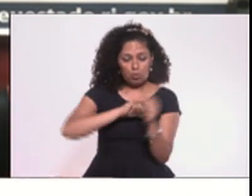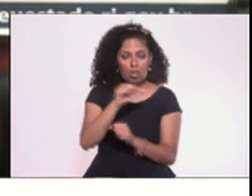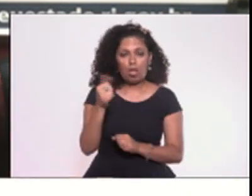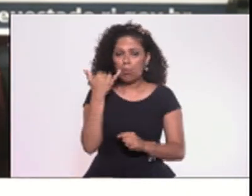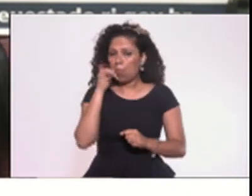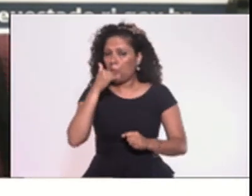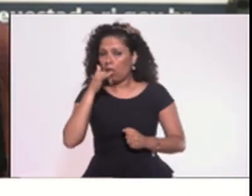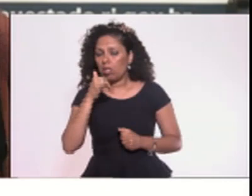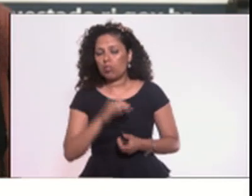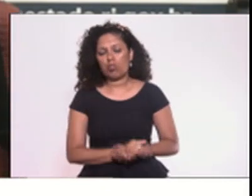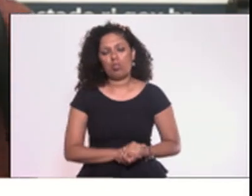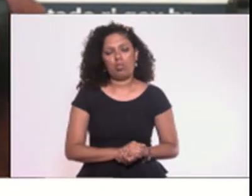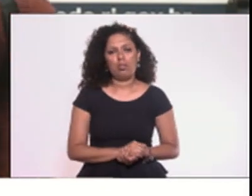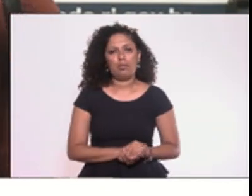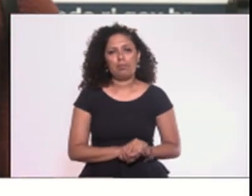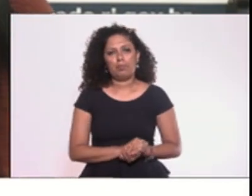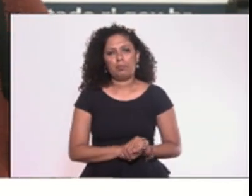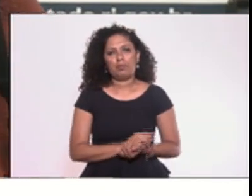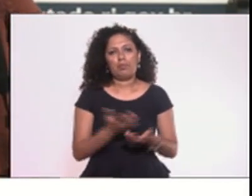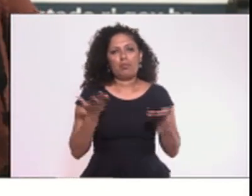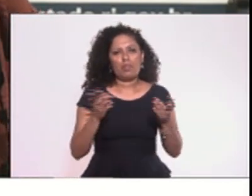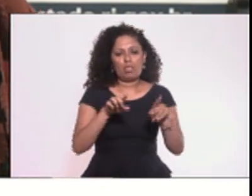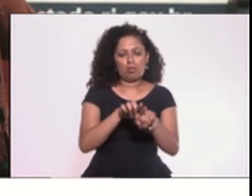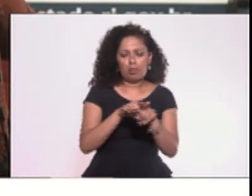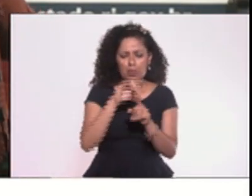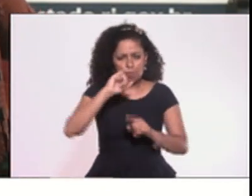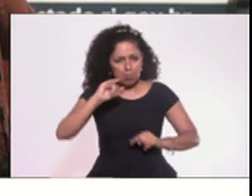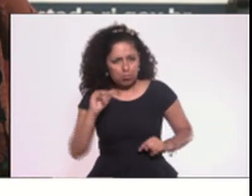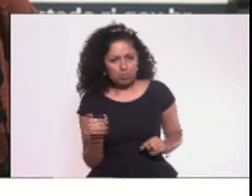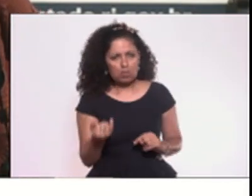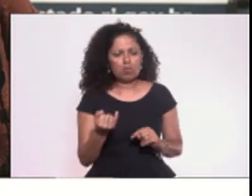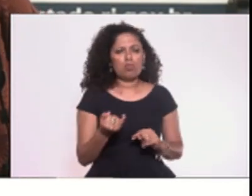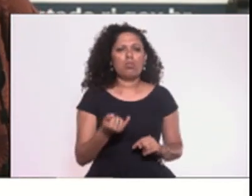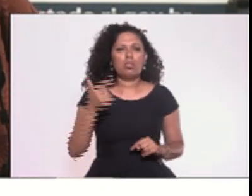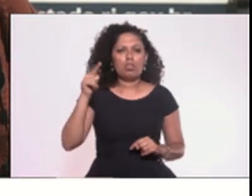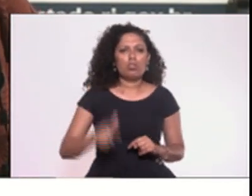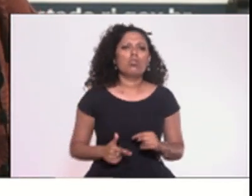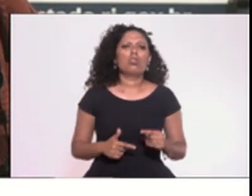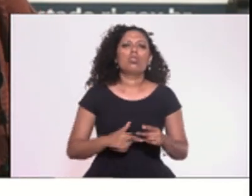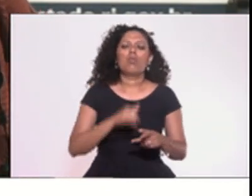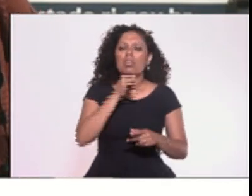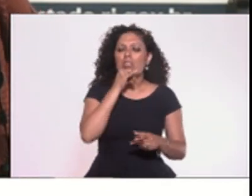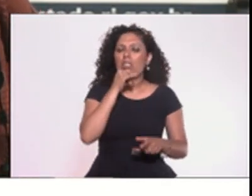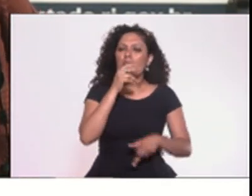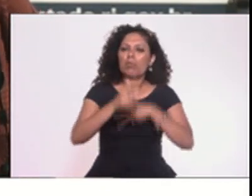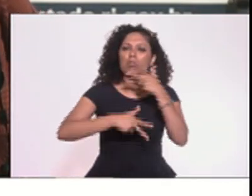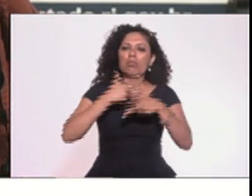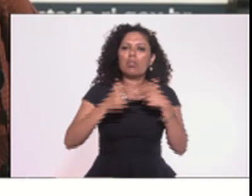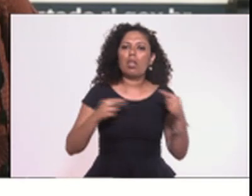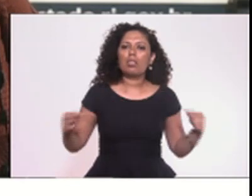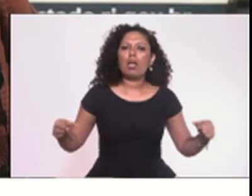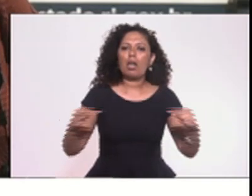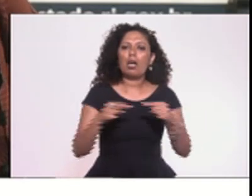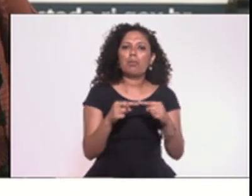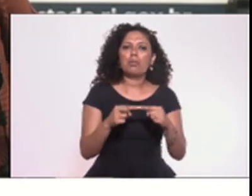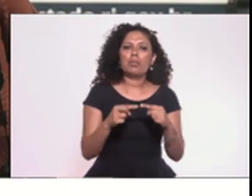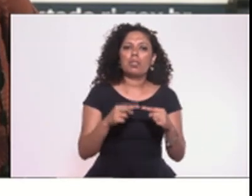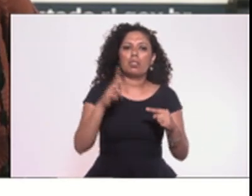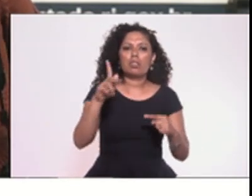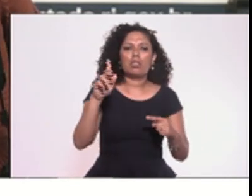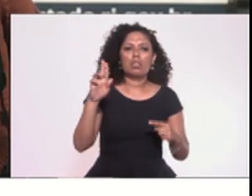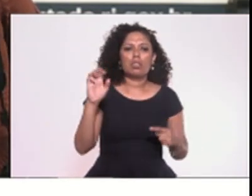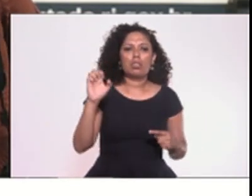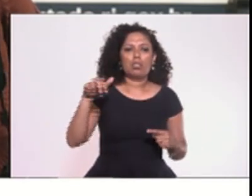energia. Eu queria também aproveitar mais um exemplo, estou trazendo exemplos concretos do Green Rio